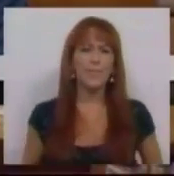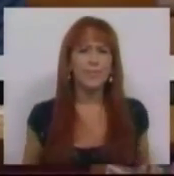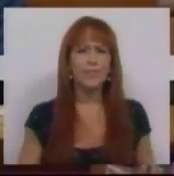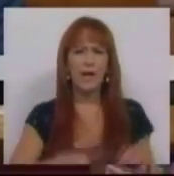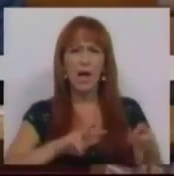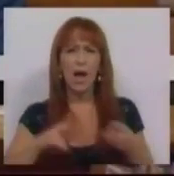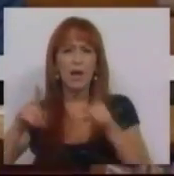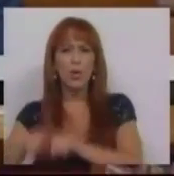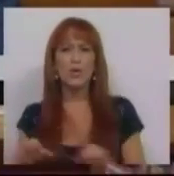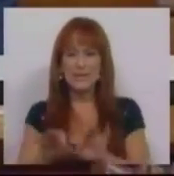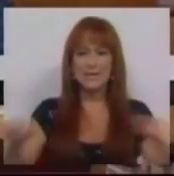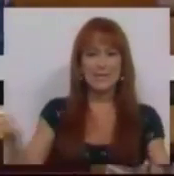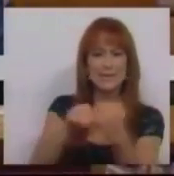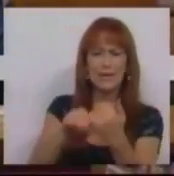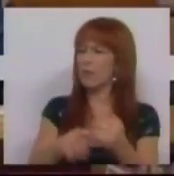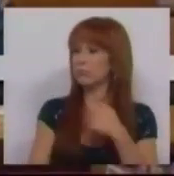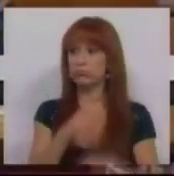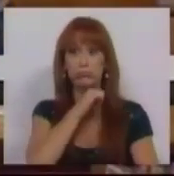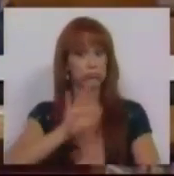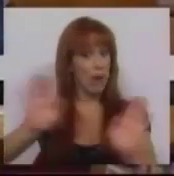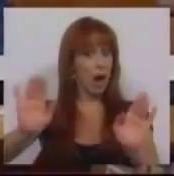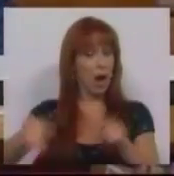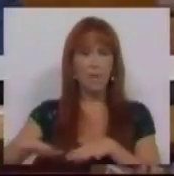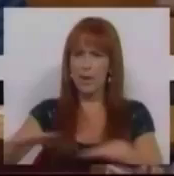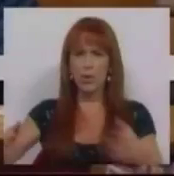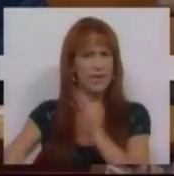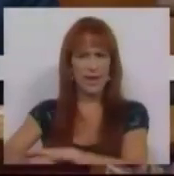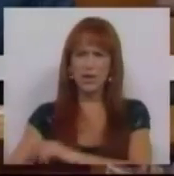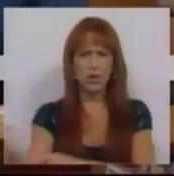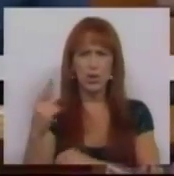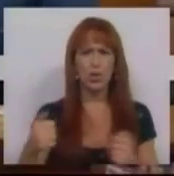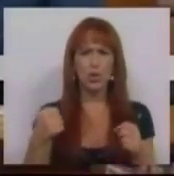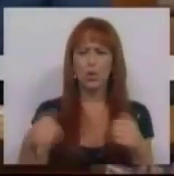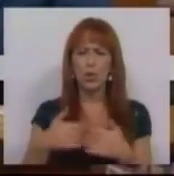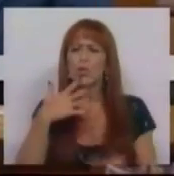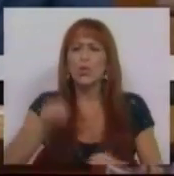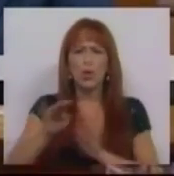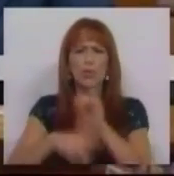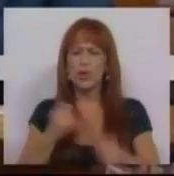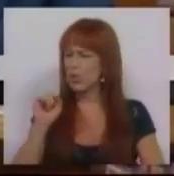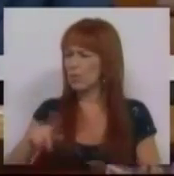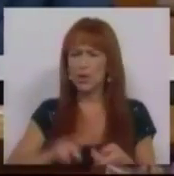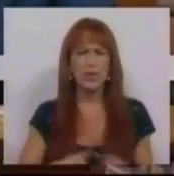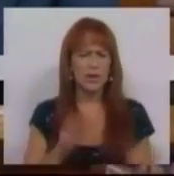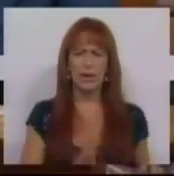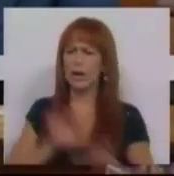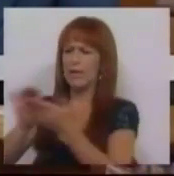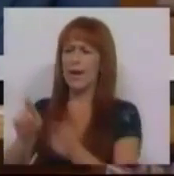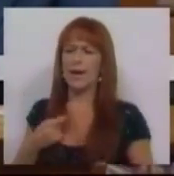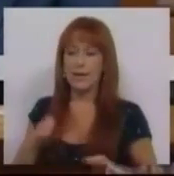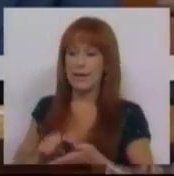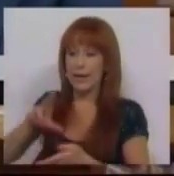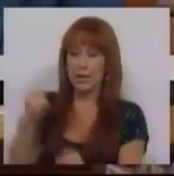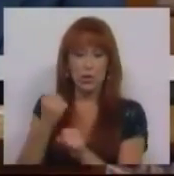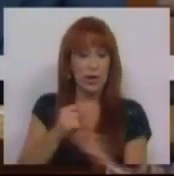As alternativas de equidade não interessam à maioria da direita. Todo o seu programa é uma brutal transferência de rendimentos